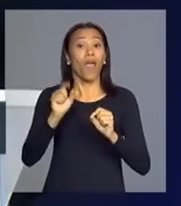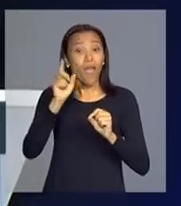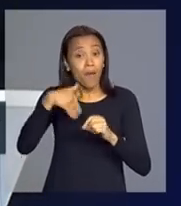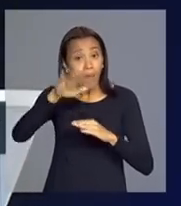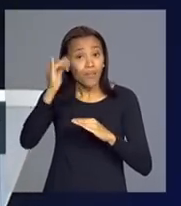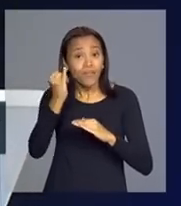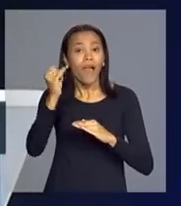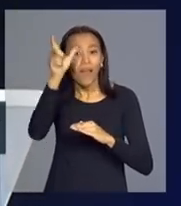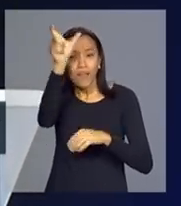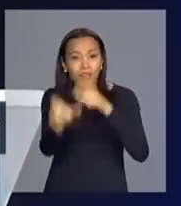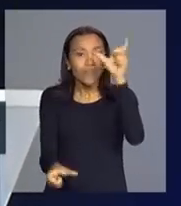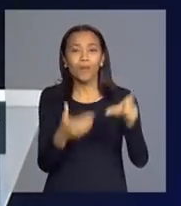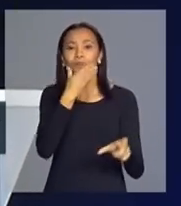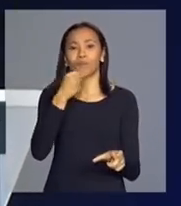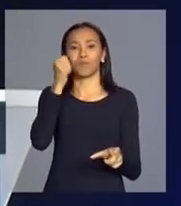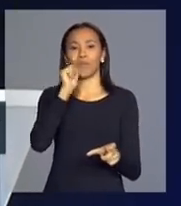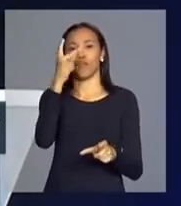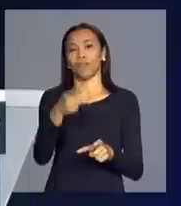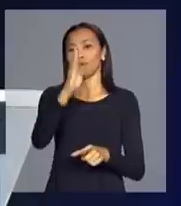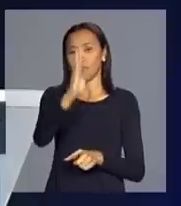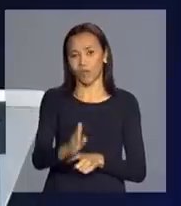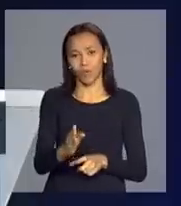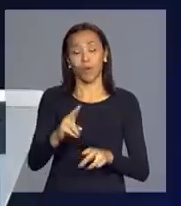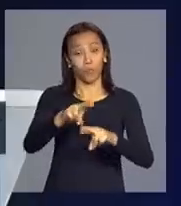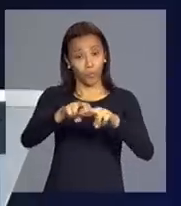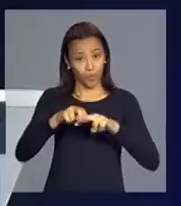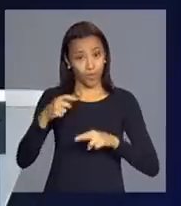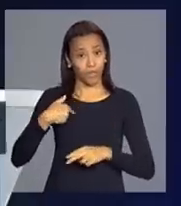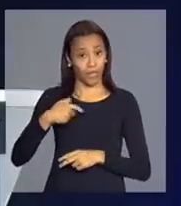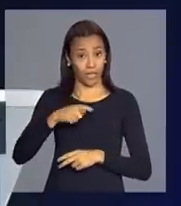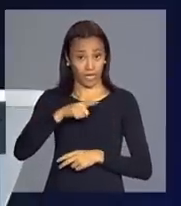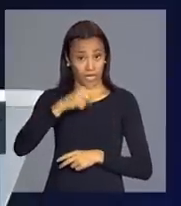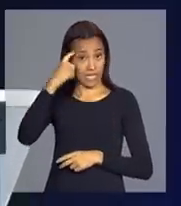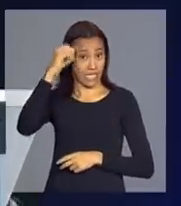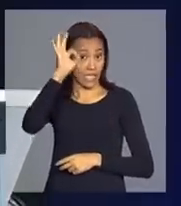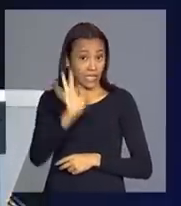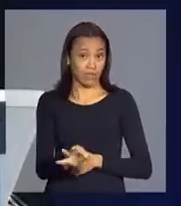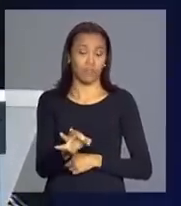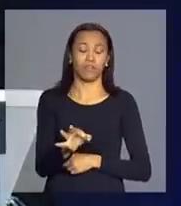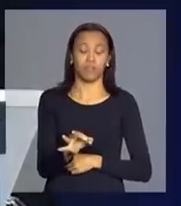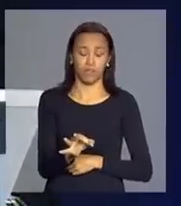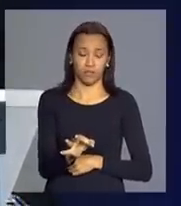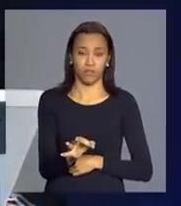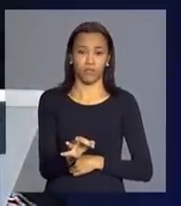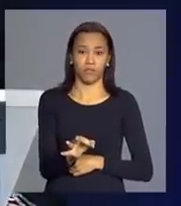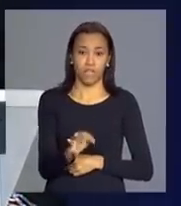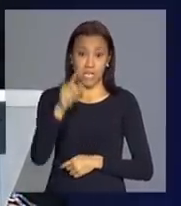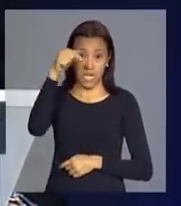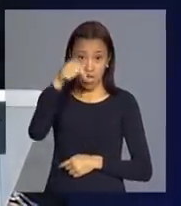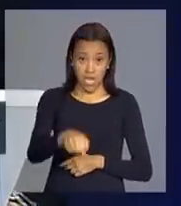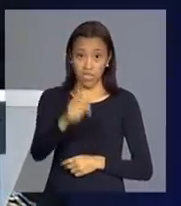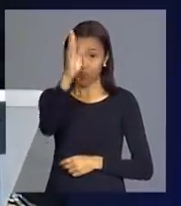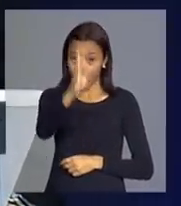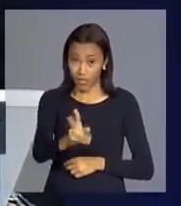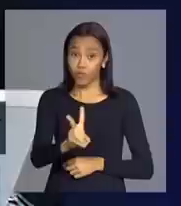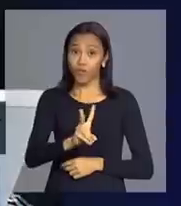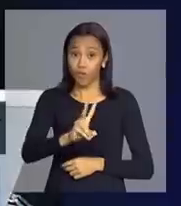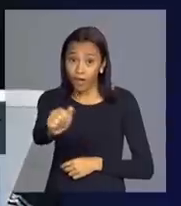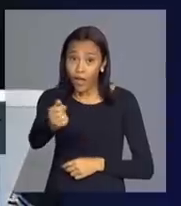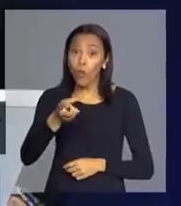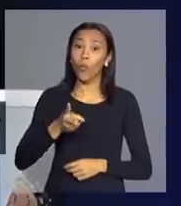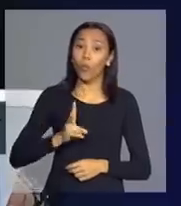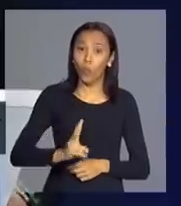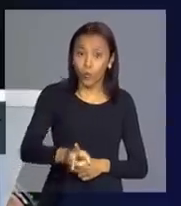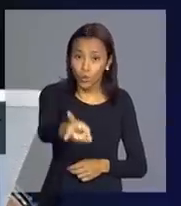brasileiros e as brasileiras. Por isso, eu tenho certeza que esse Brasil só irá para